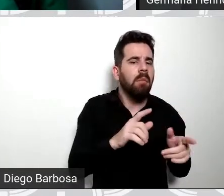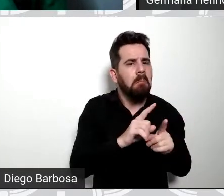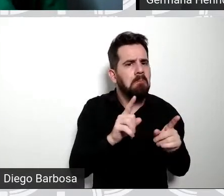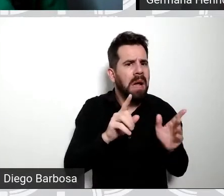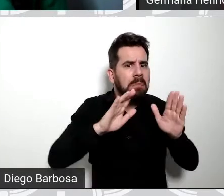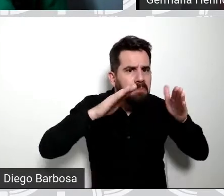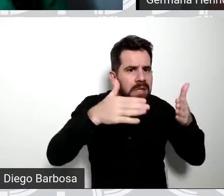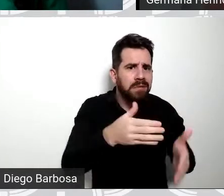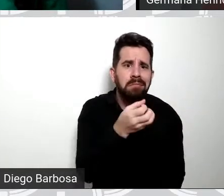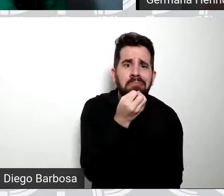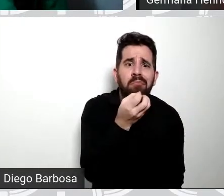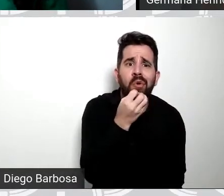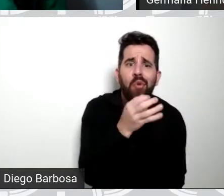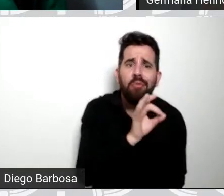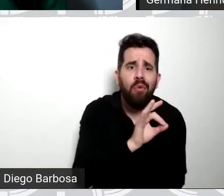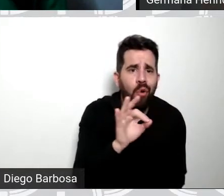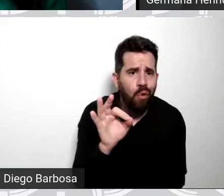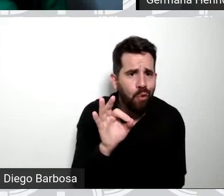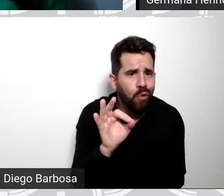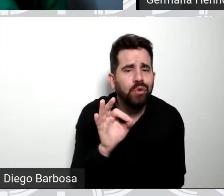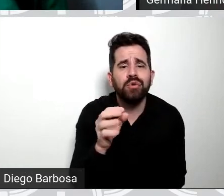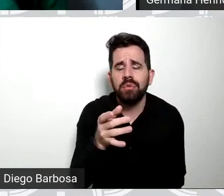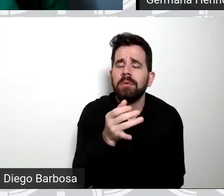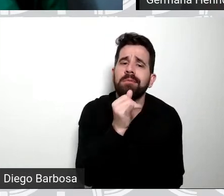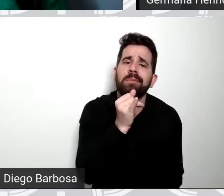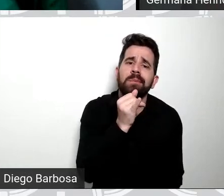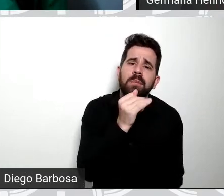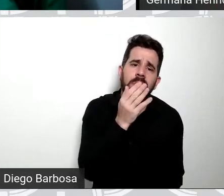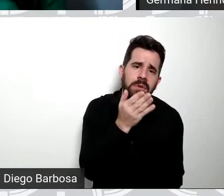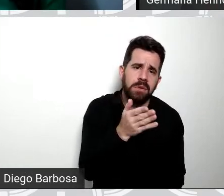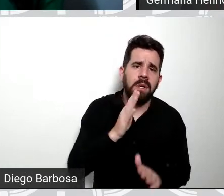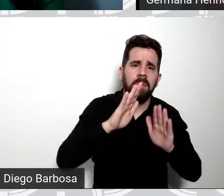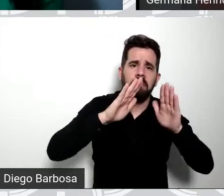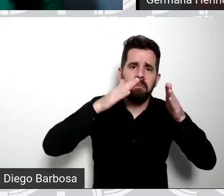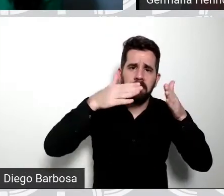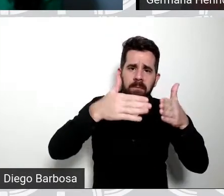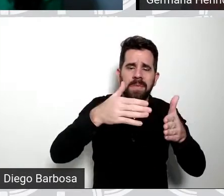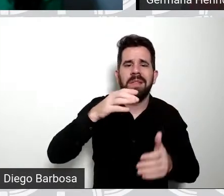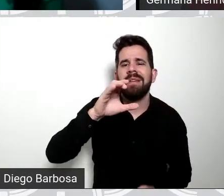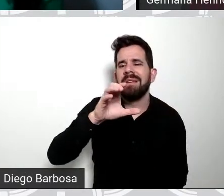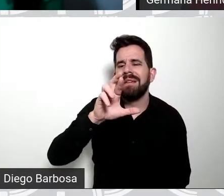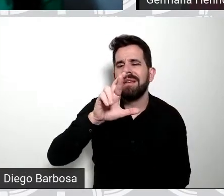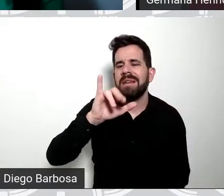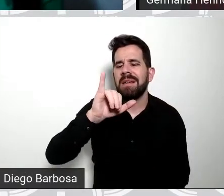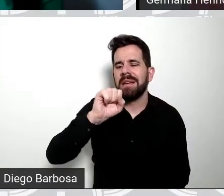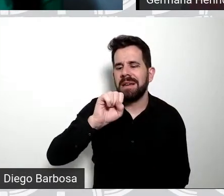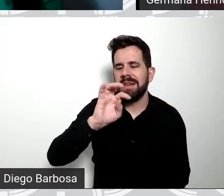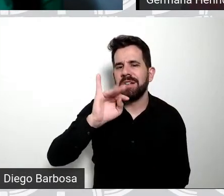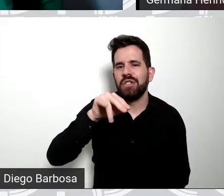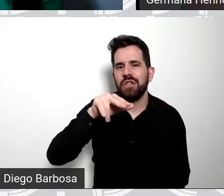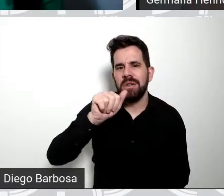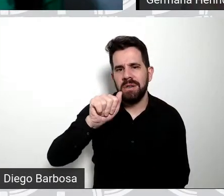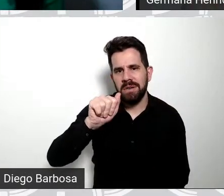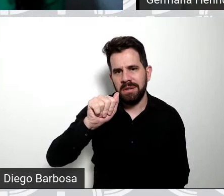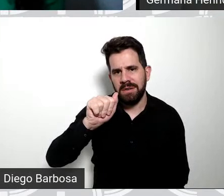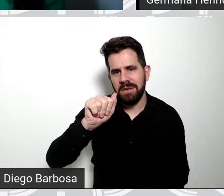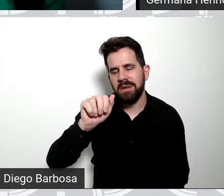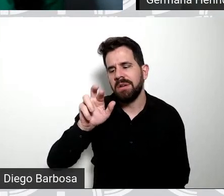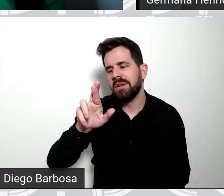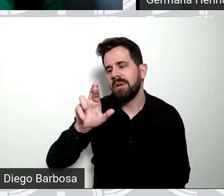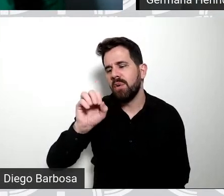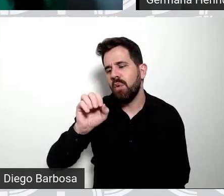a história, a pesquisa fenomenal que a Cristina Carneiro Rodrigues faz junto com a